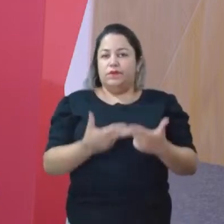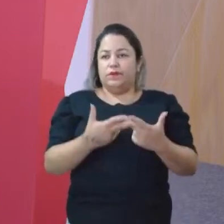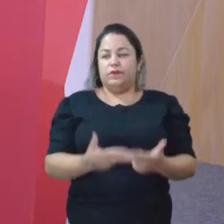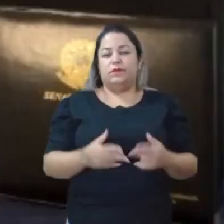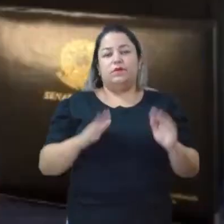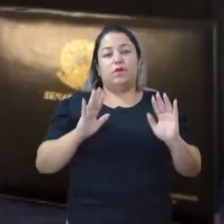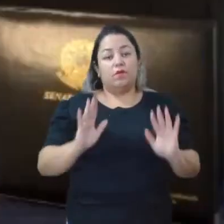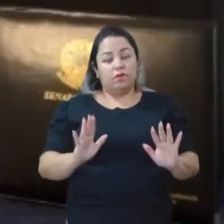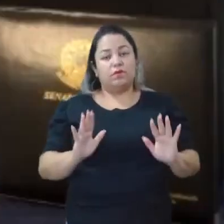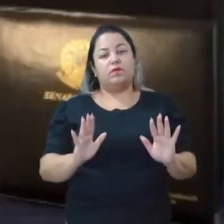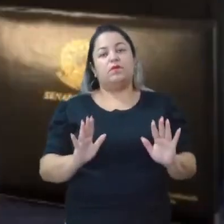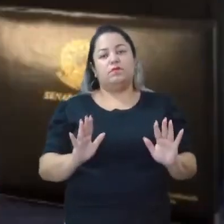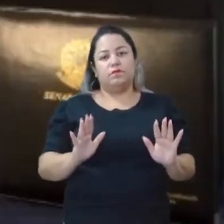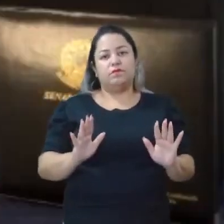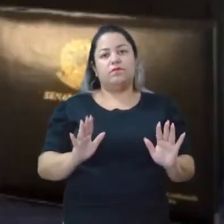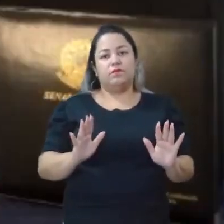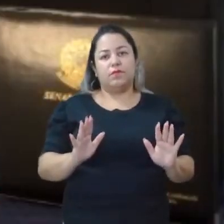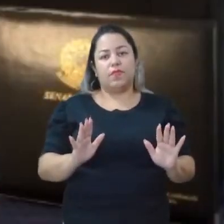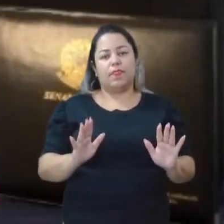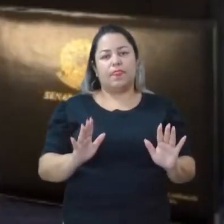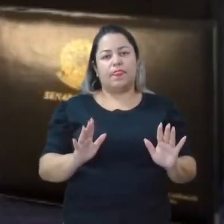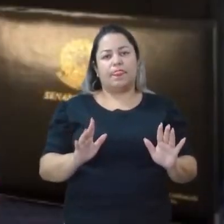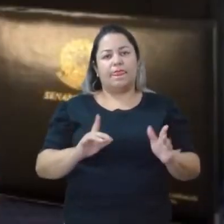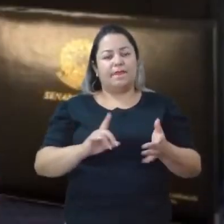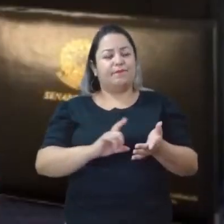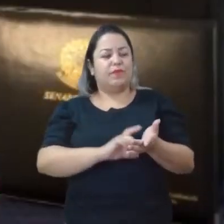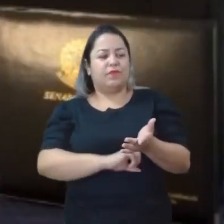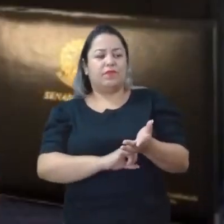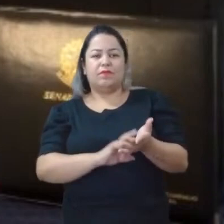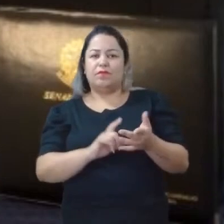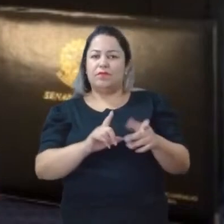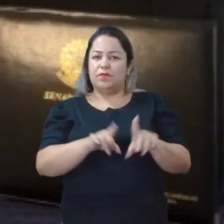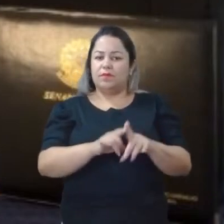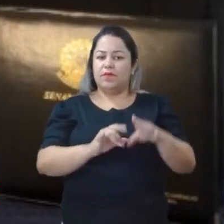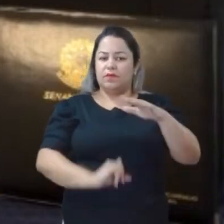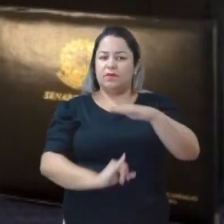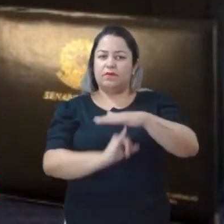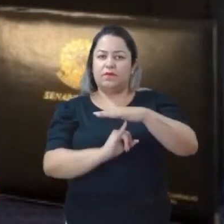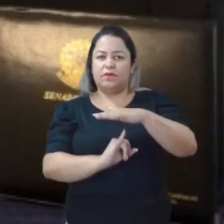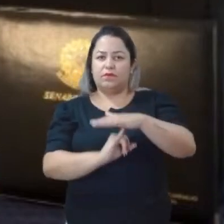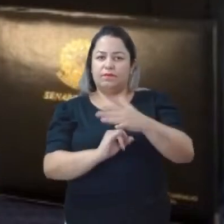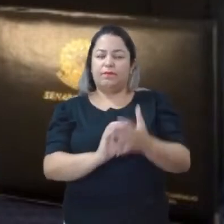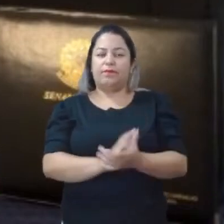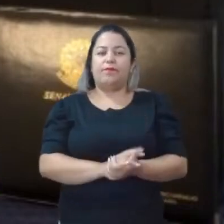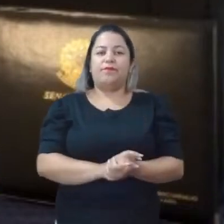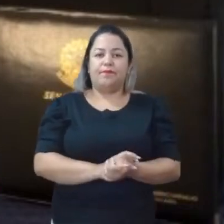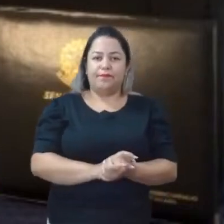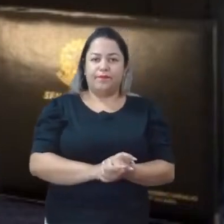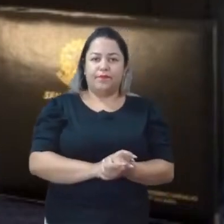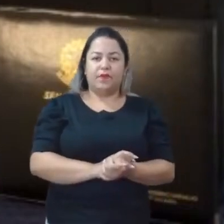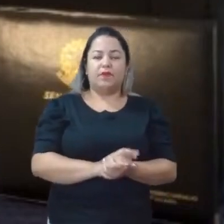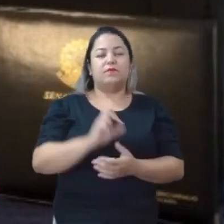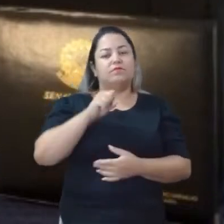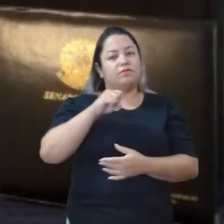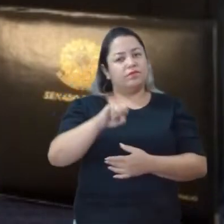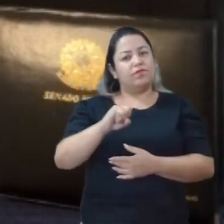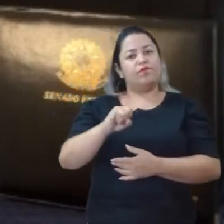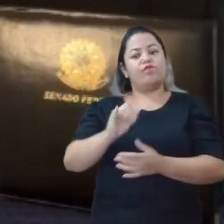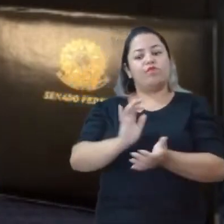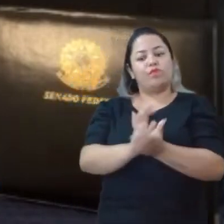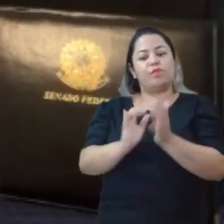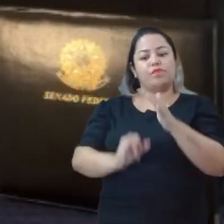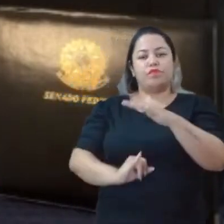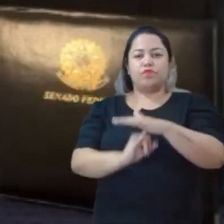tolerância e a inação das instituições. Se as instituições